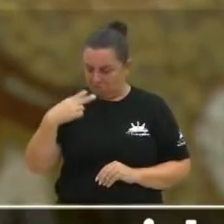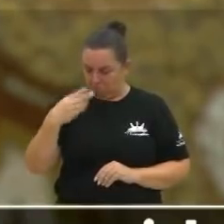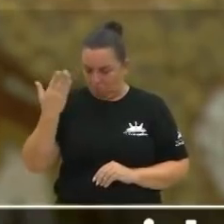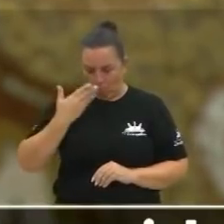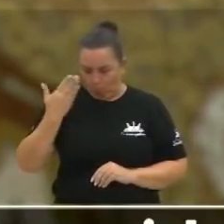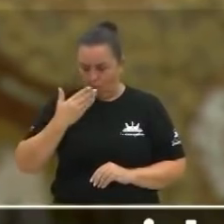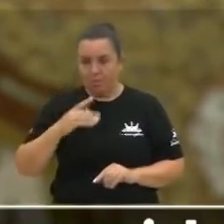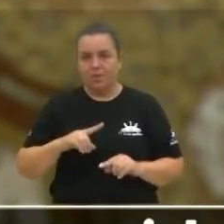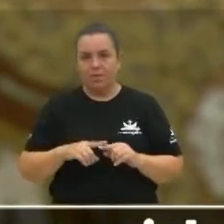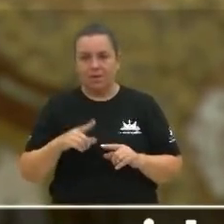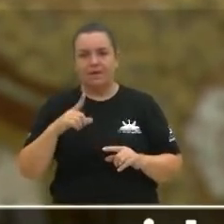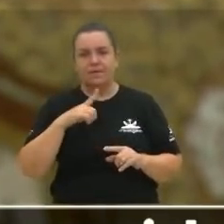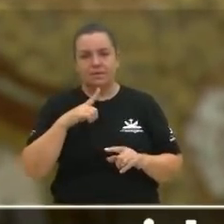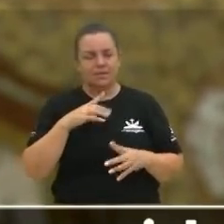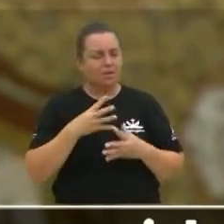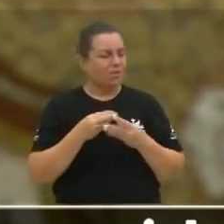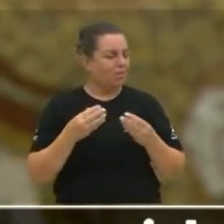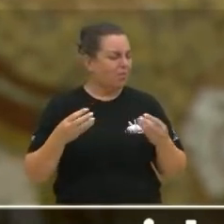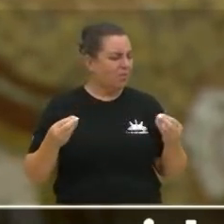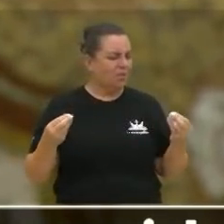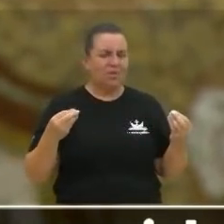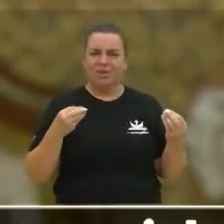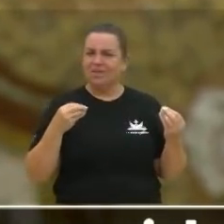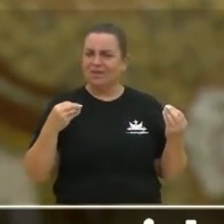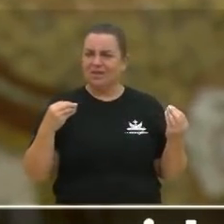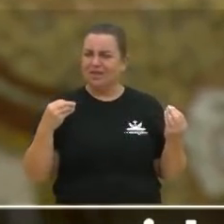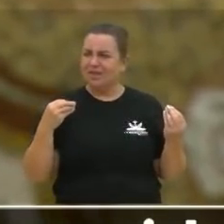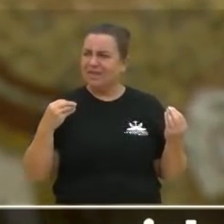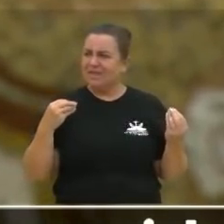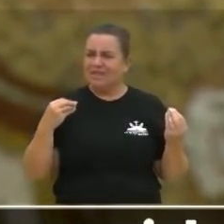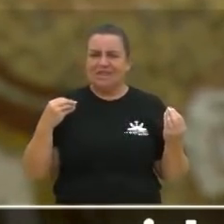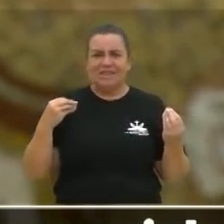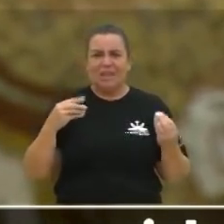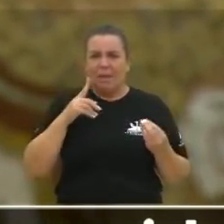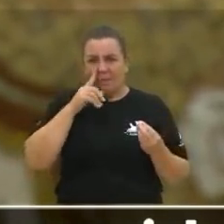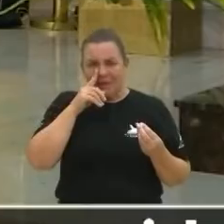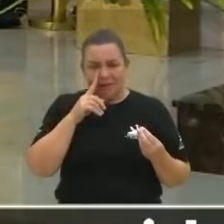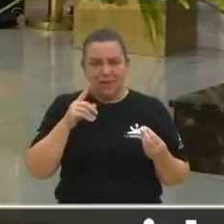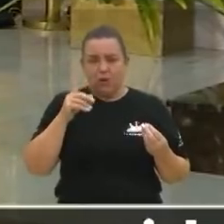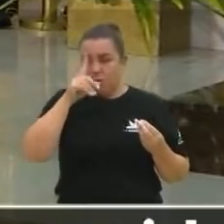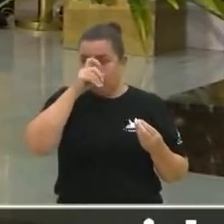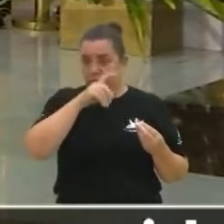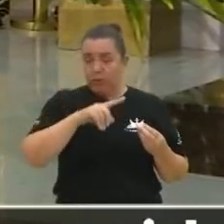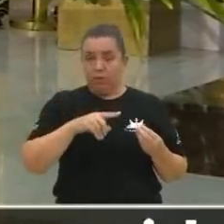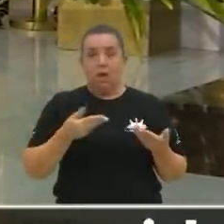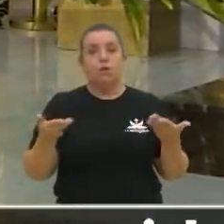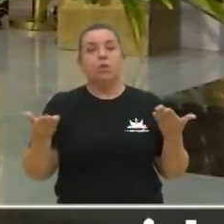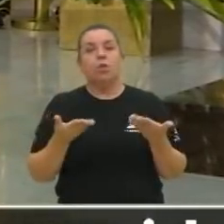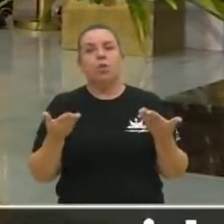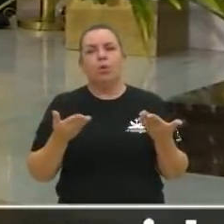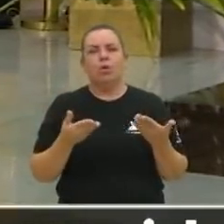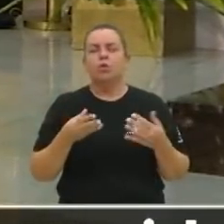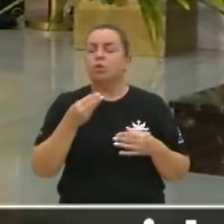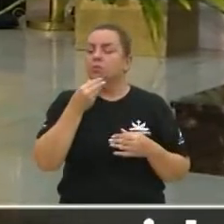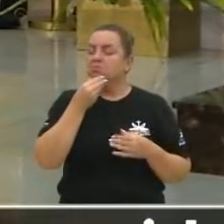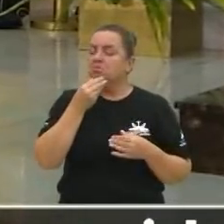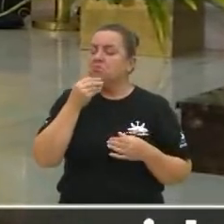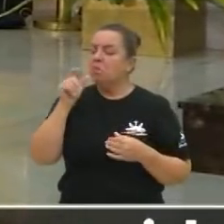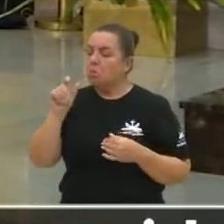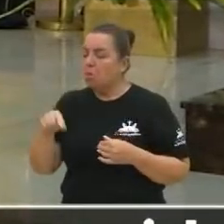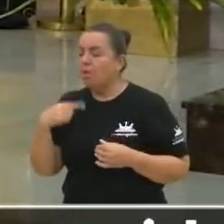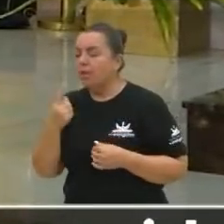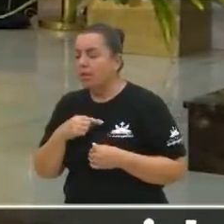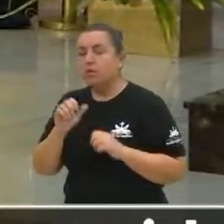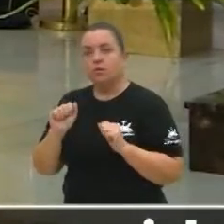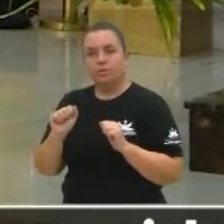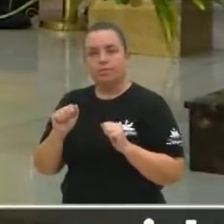causa um grande mão então hoje um homem que podíamos